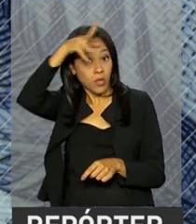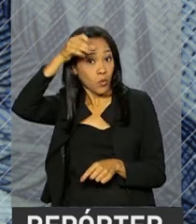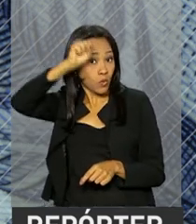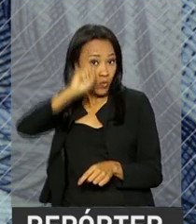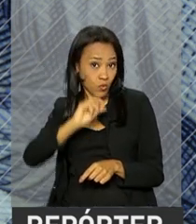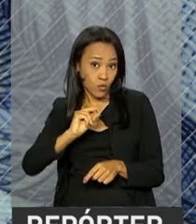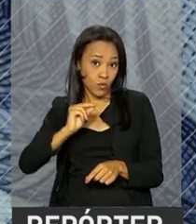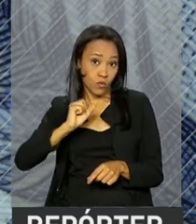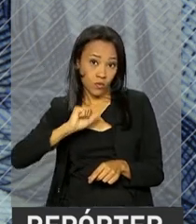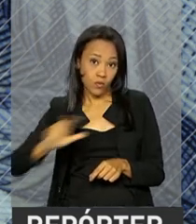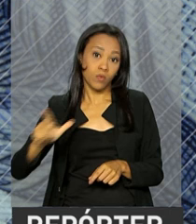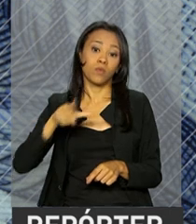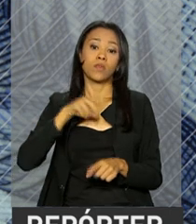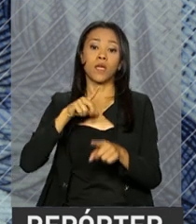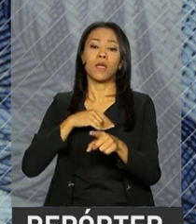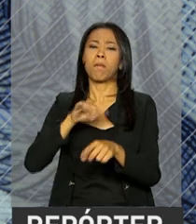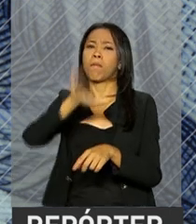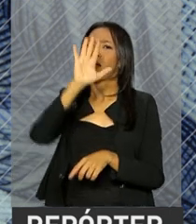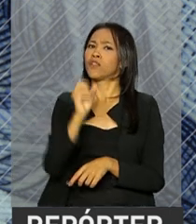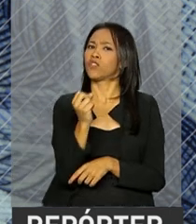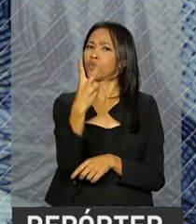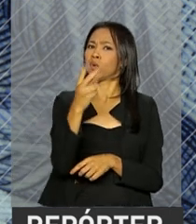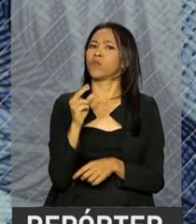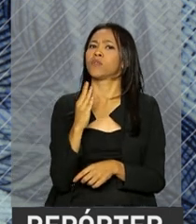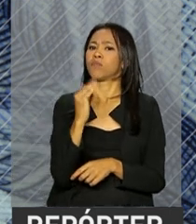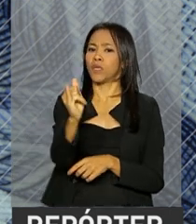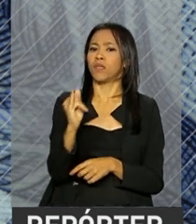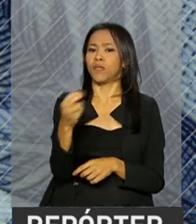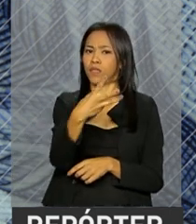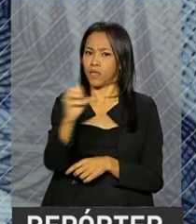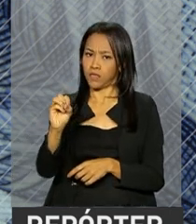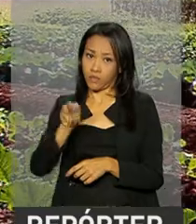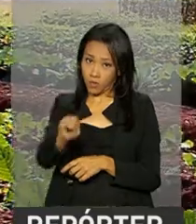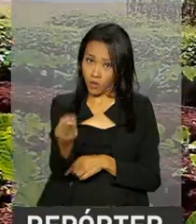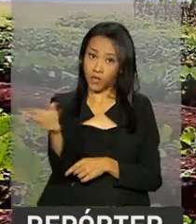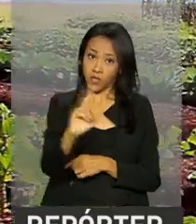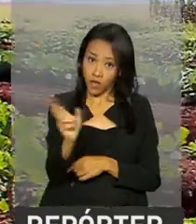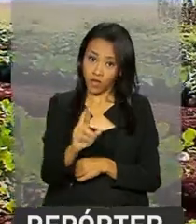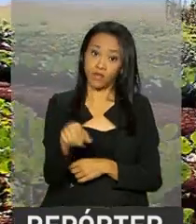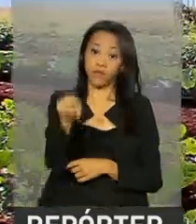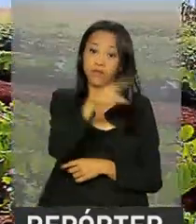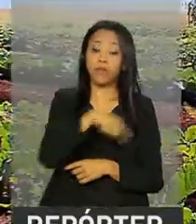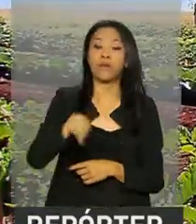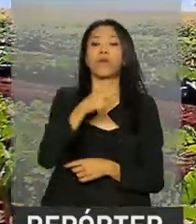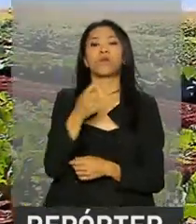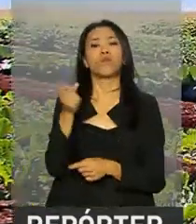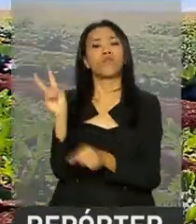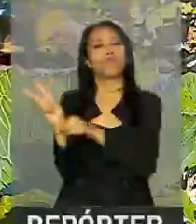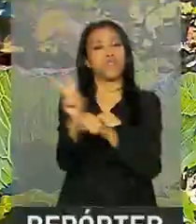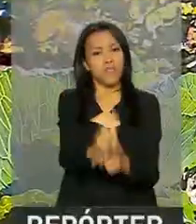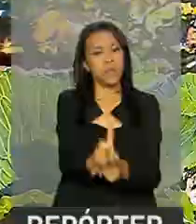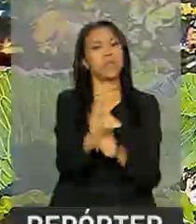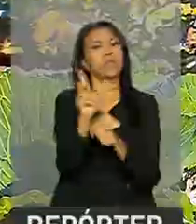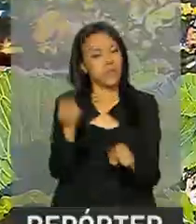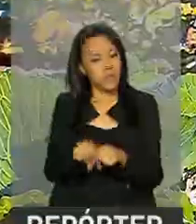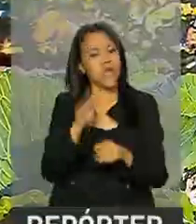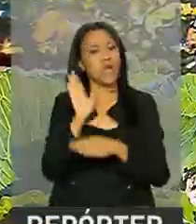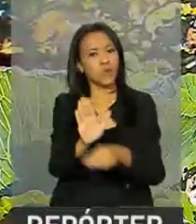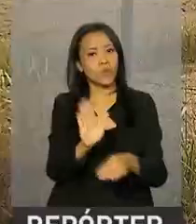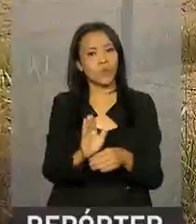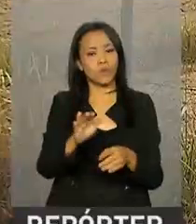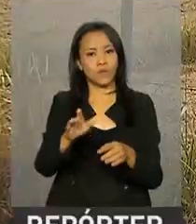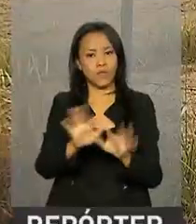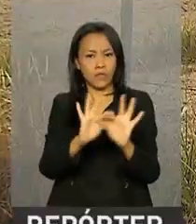foram reservados mais de R bilhões 300 milhões deais os financi atendem pequenos Produtores